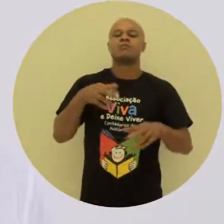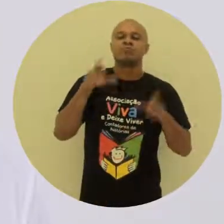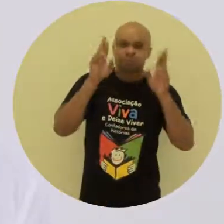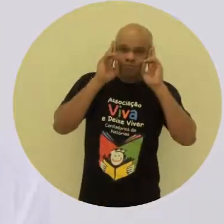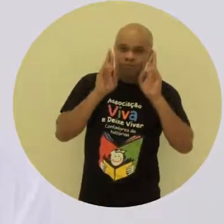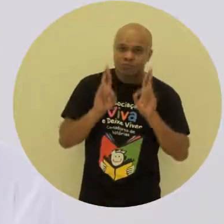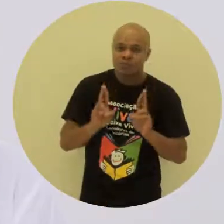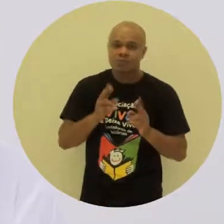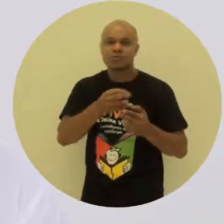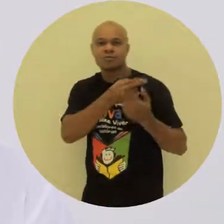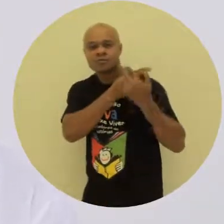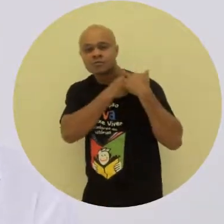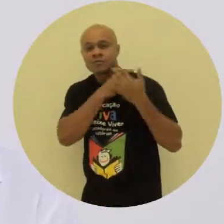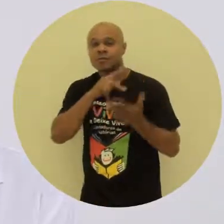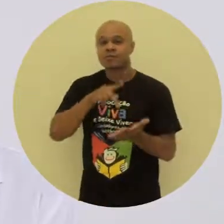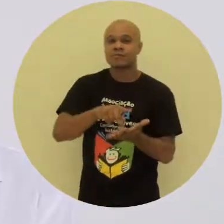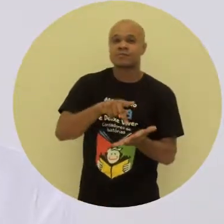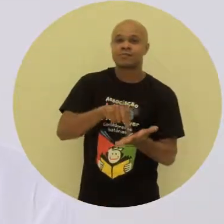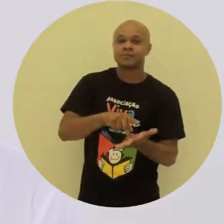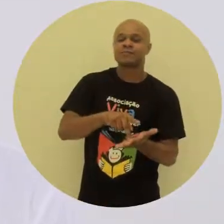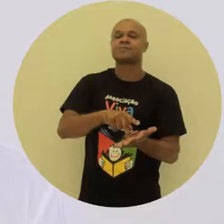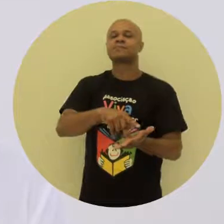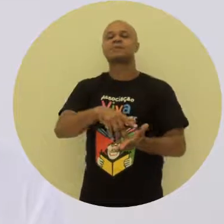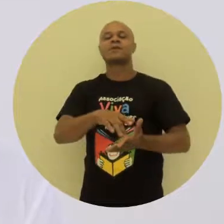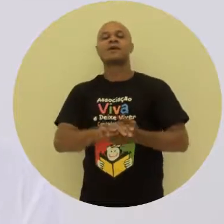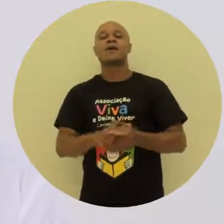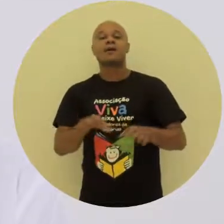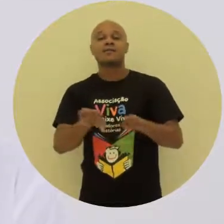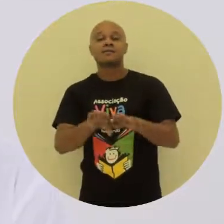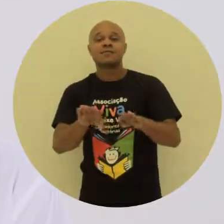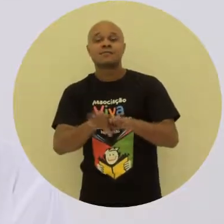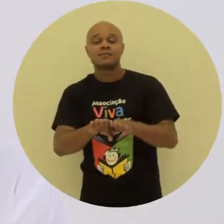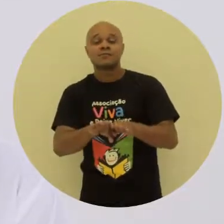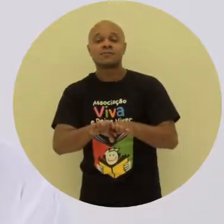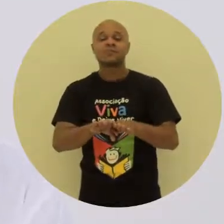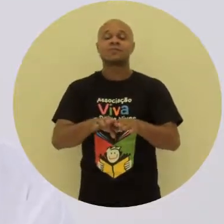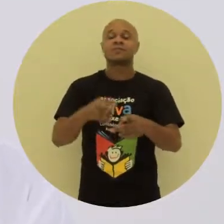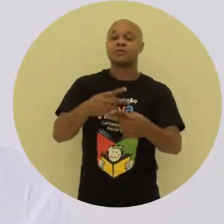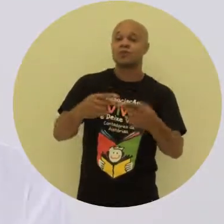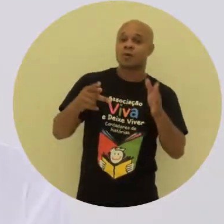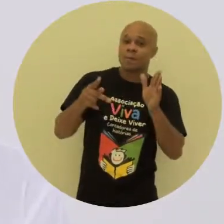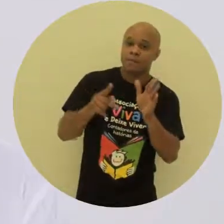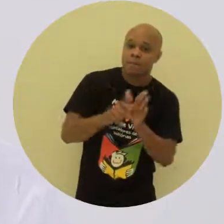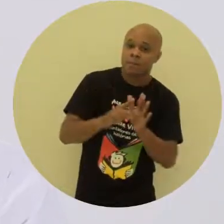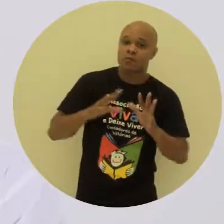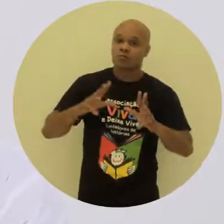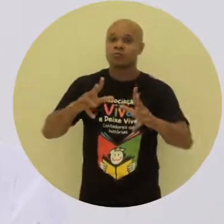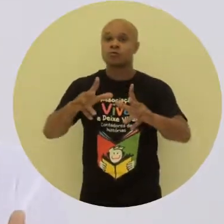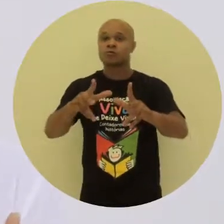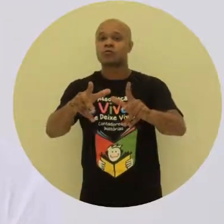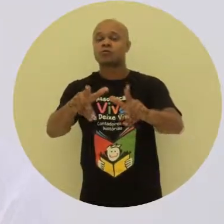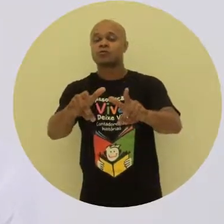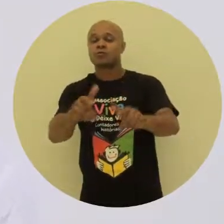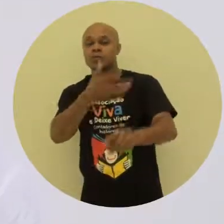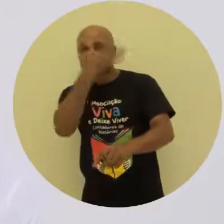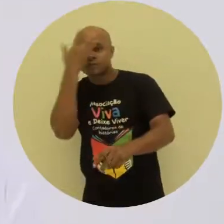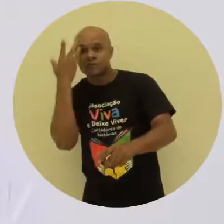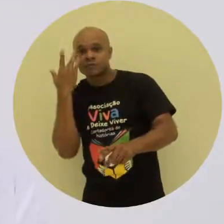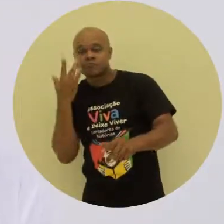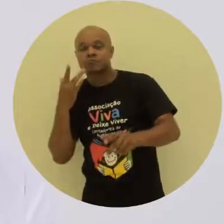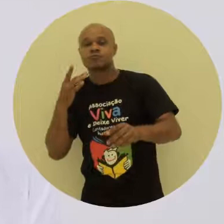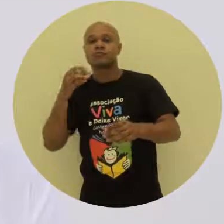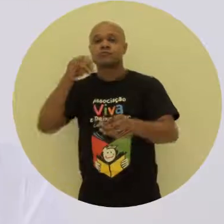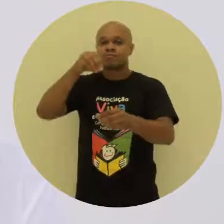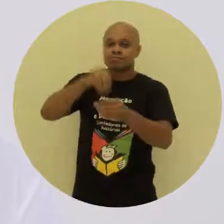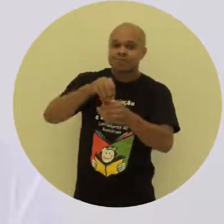de responsabilidade, de verdade, né? Nós estamos falando também de respeito para com todos os